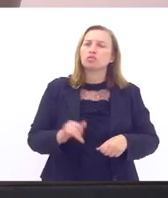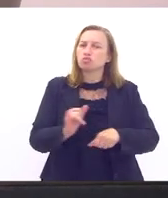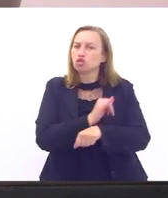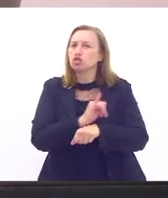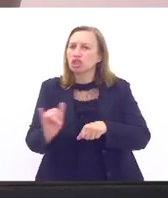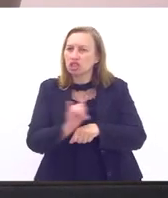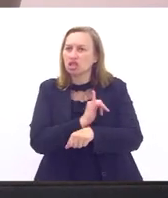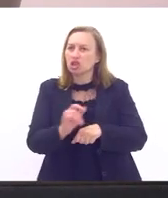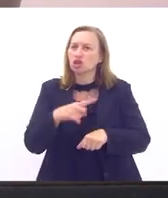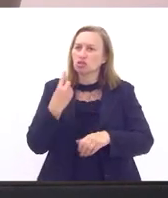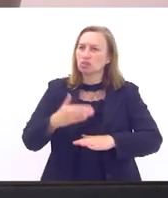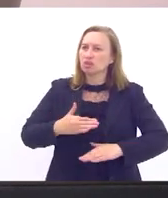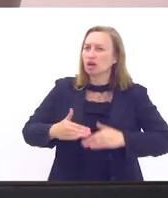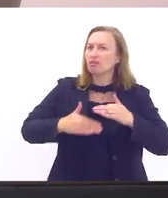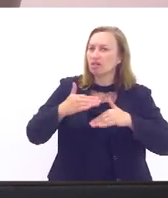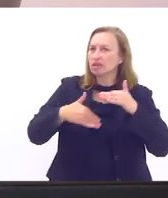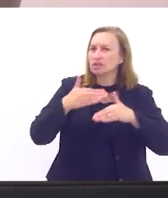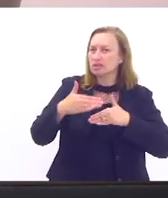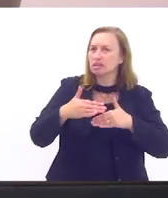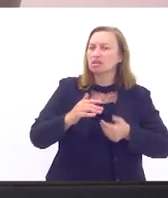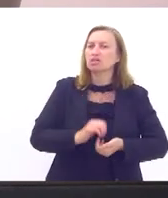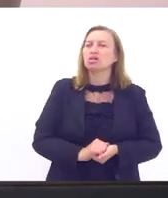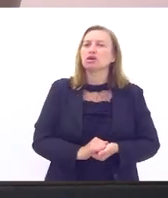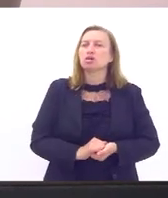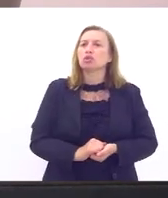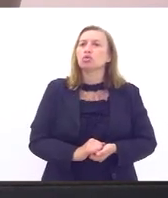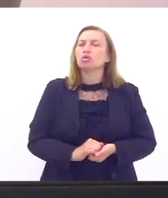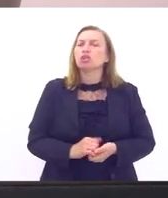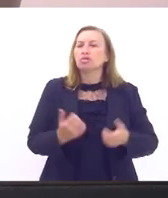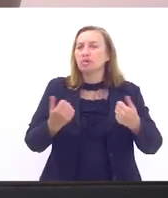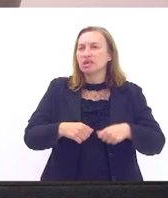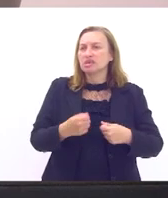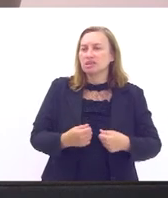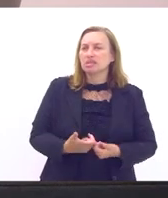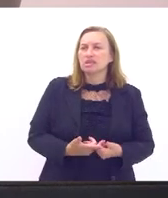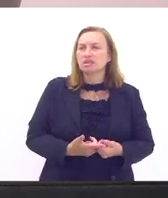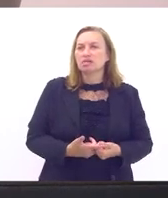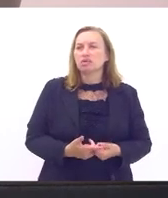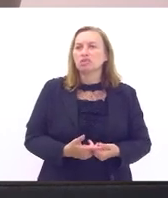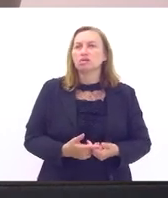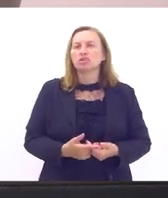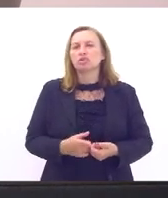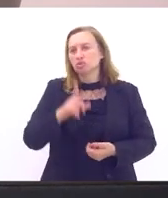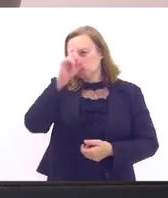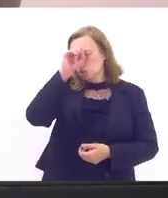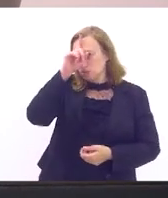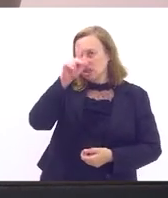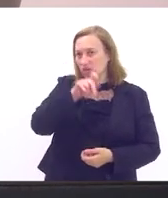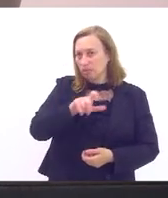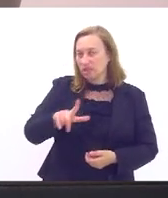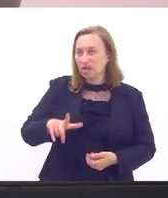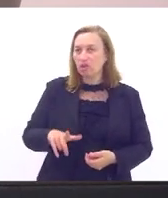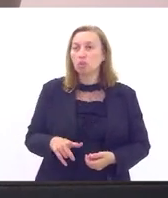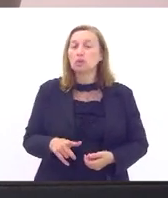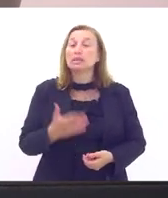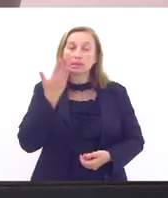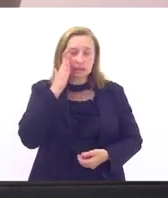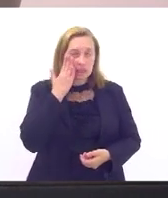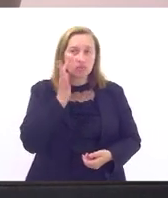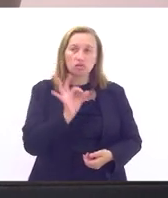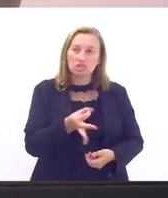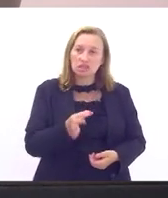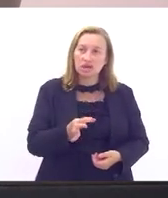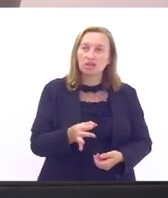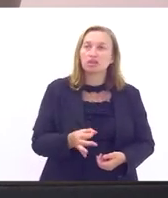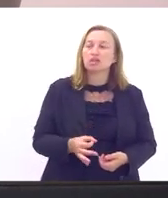estratégico que a gente avance na definição do que se passa no âmbito do Hospital Sanatório Penal, e entendo, inclusive, que isso deveria